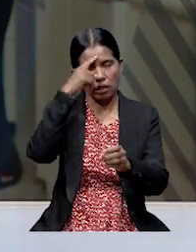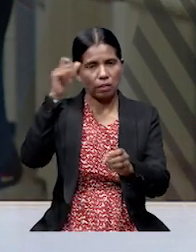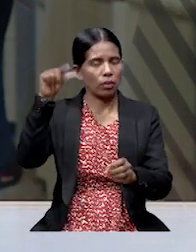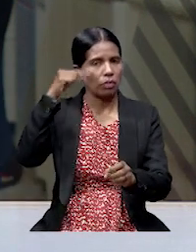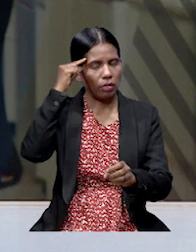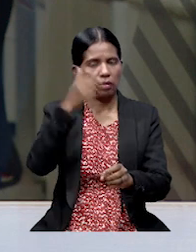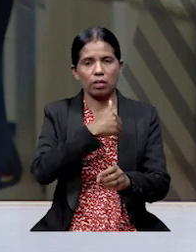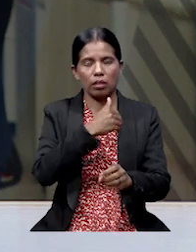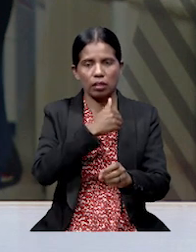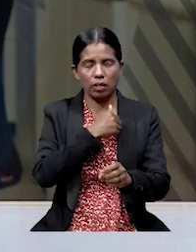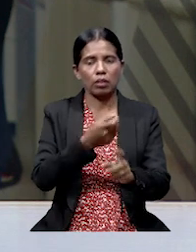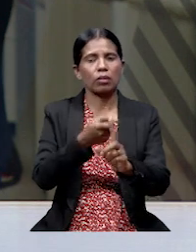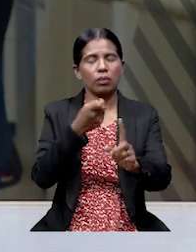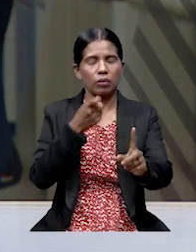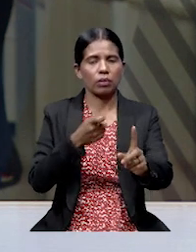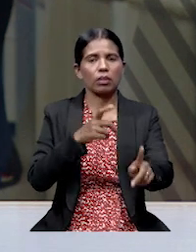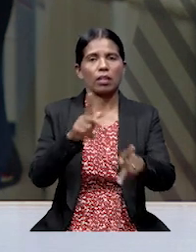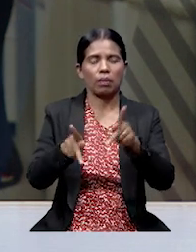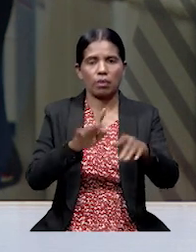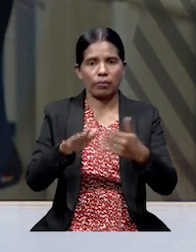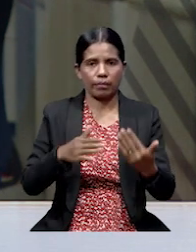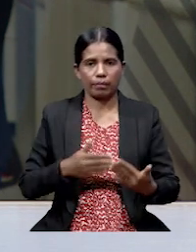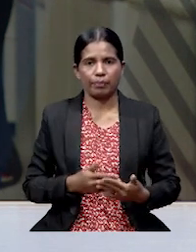se dá o reto consenso dos investidores Sira.